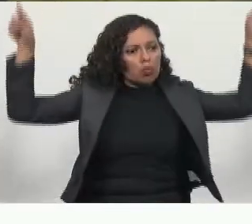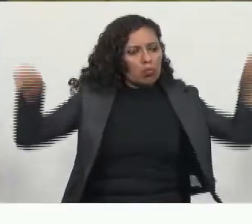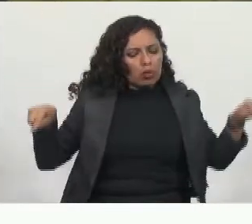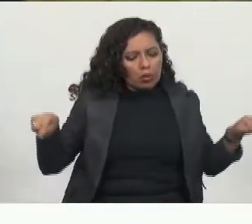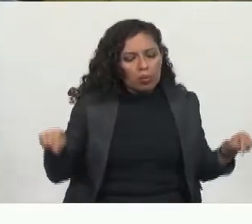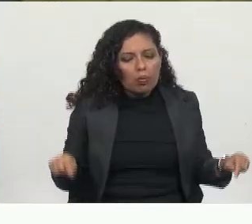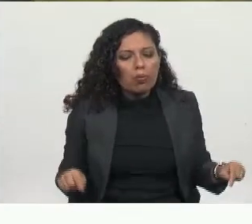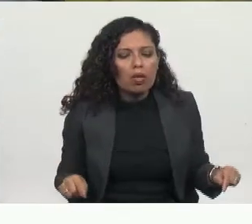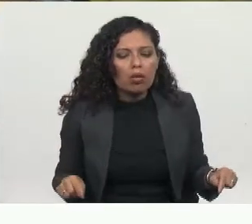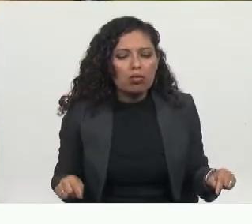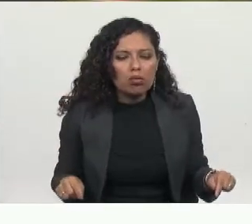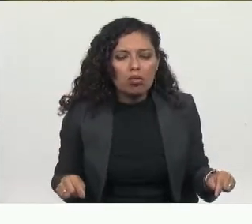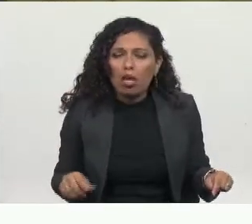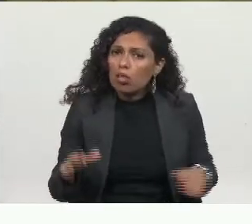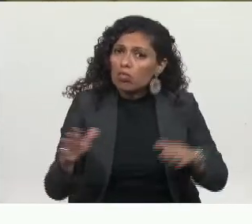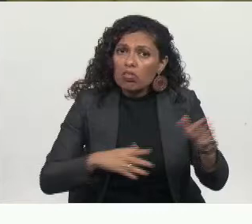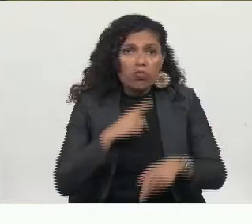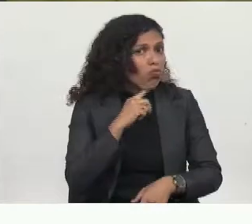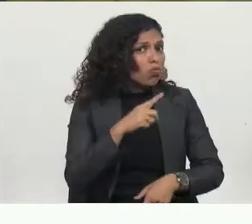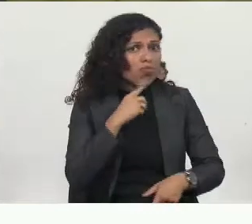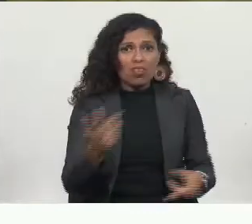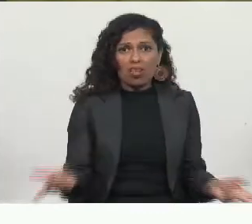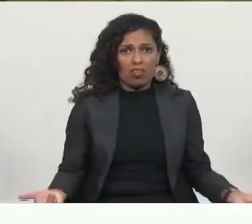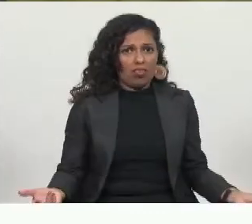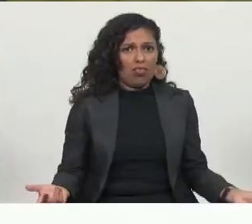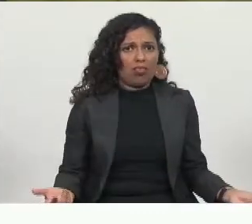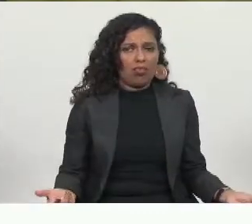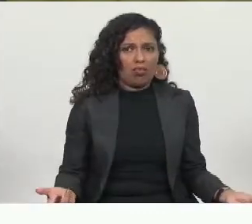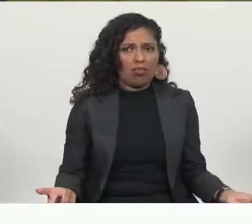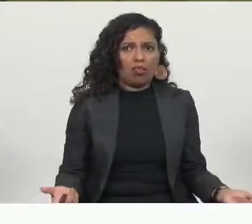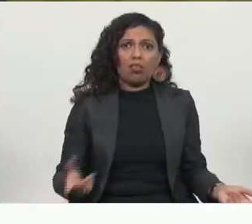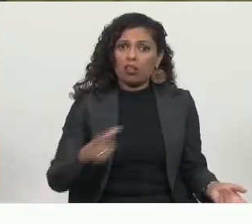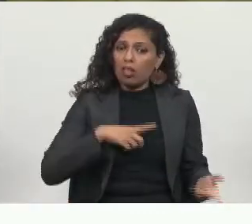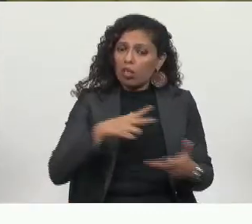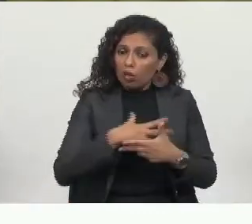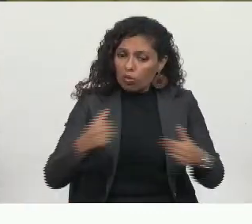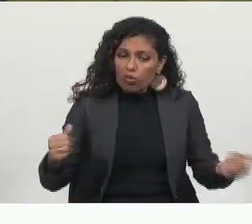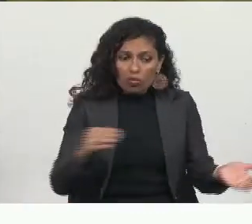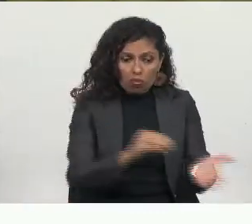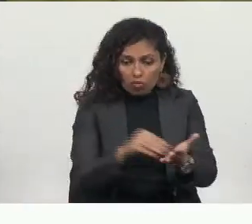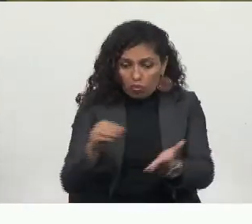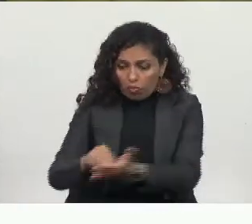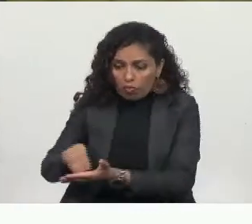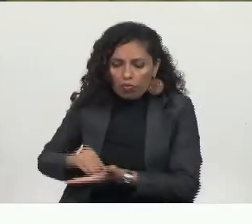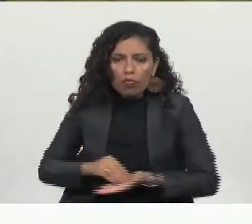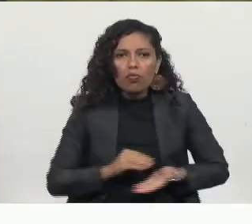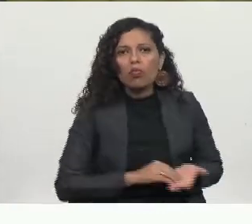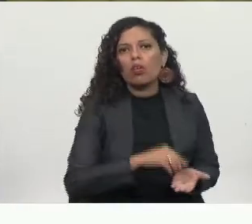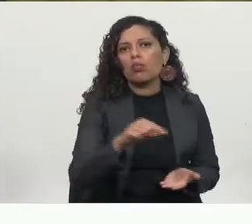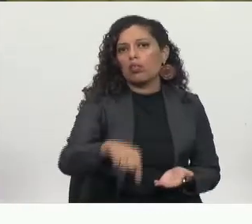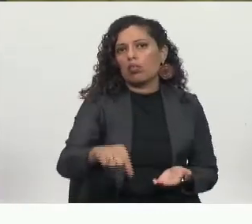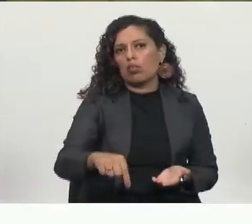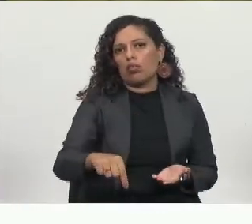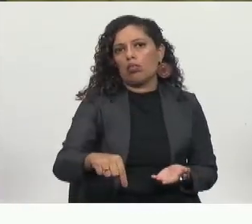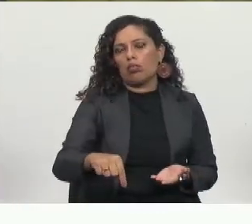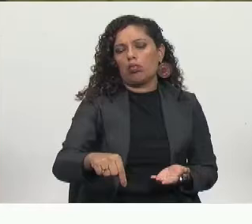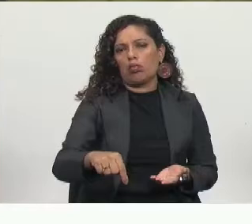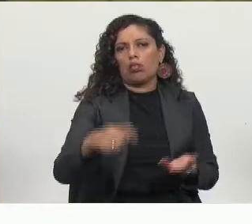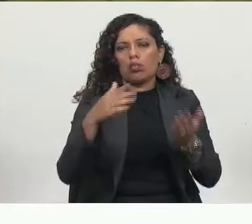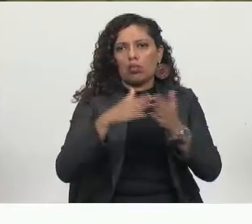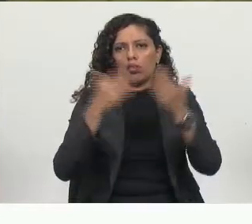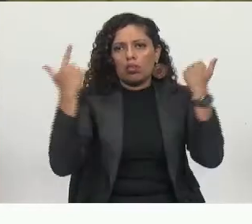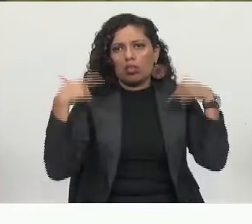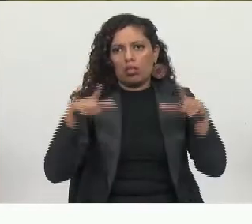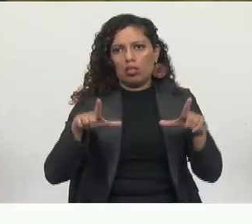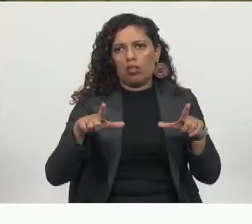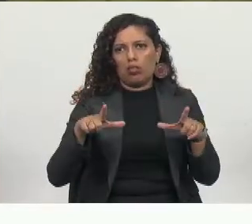pessoa passe sem ser pelo detector. Então, há muitas falhas para você desarmar as pessoas em todos os lugares. Eu não estou querendo,